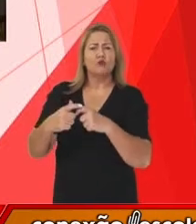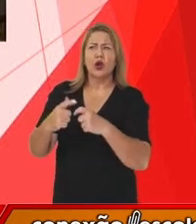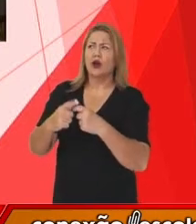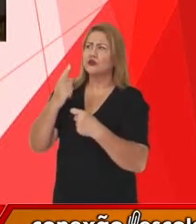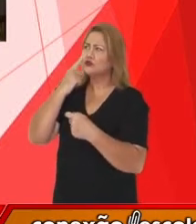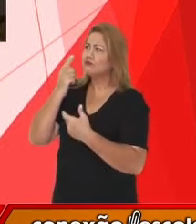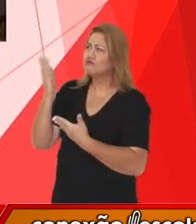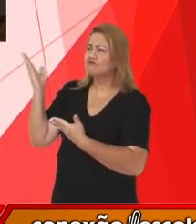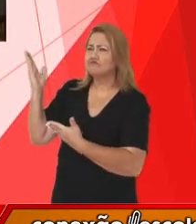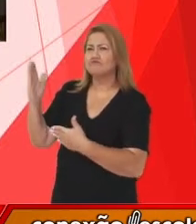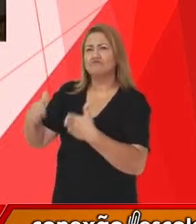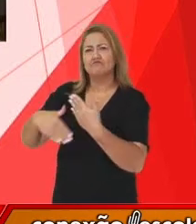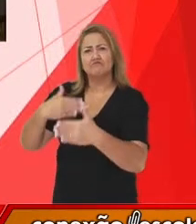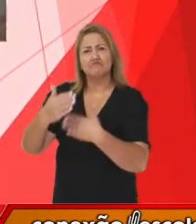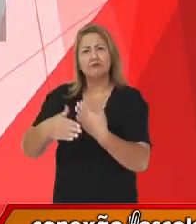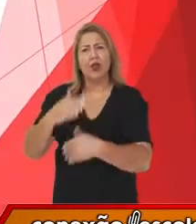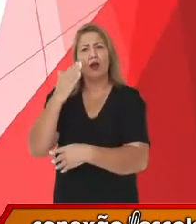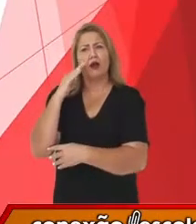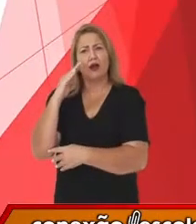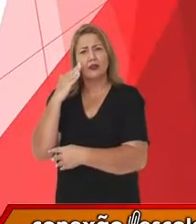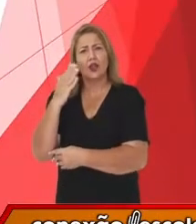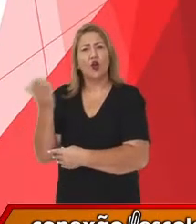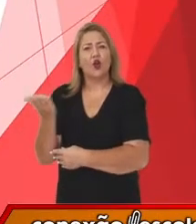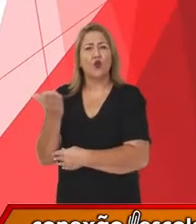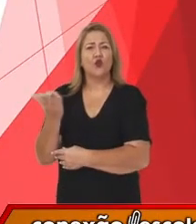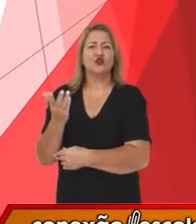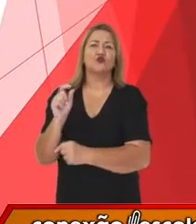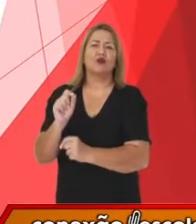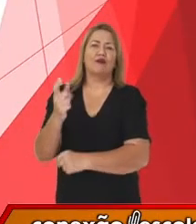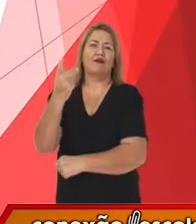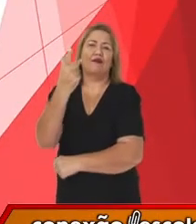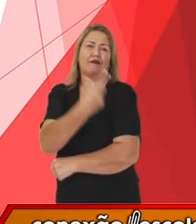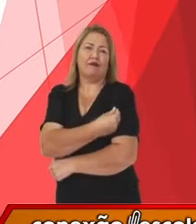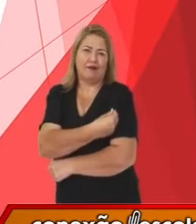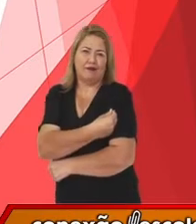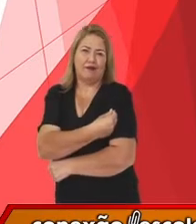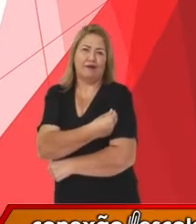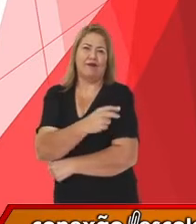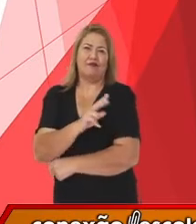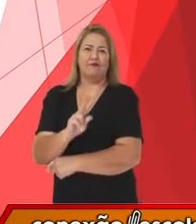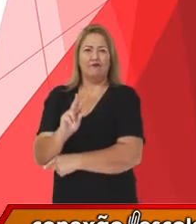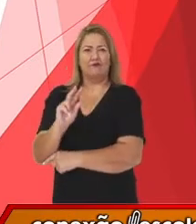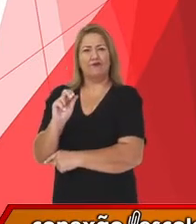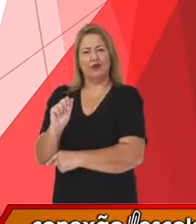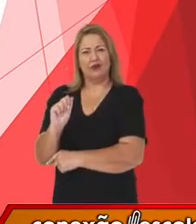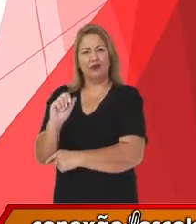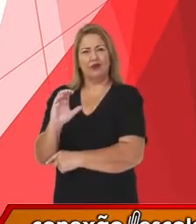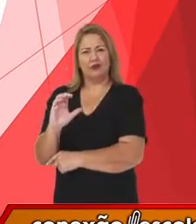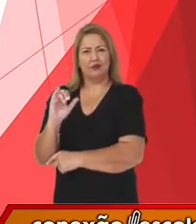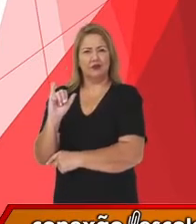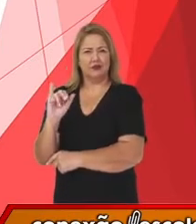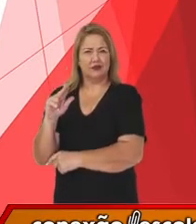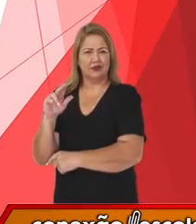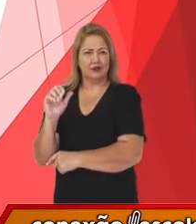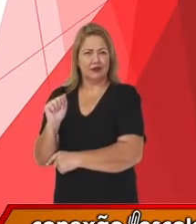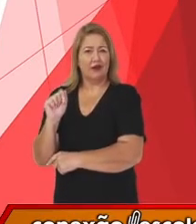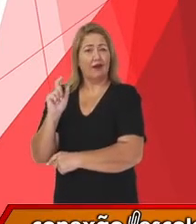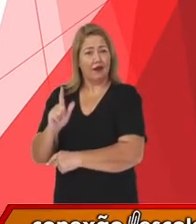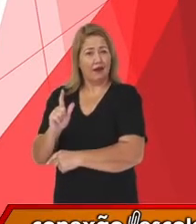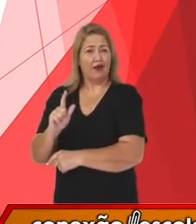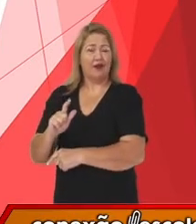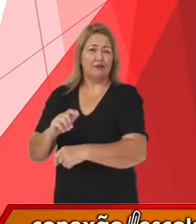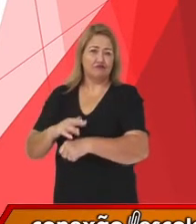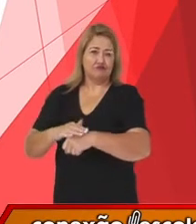que nós entendemos hoje enquanto vacina. E essa vacina foi desenvolvida a partir da varíola do